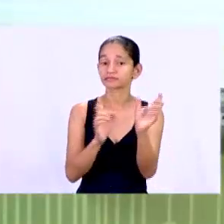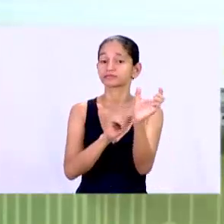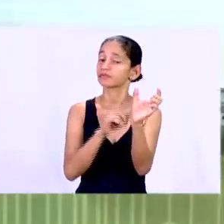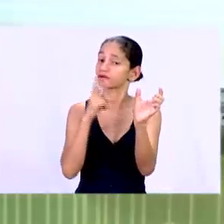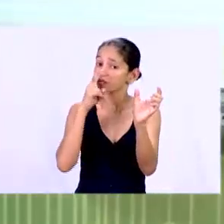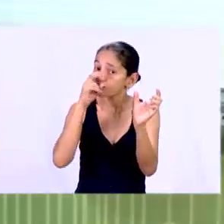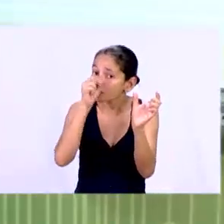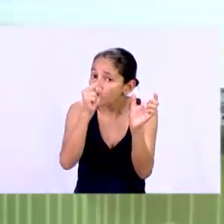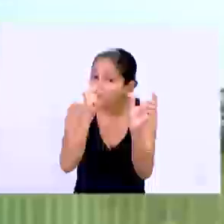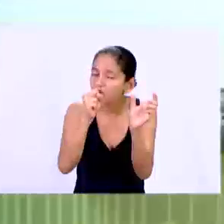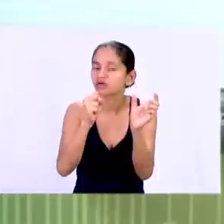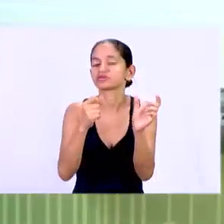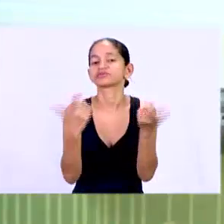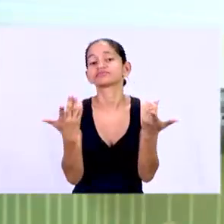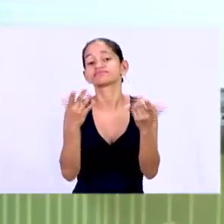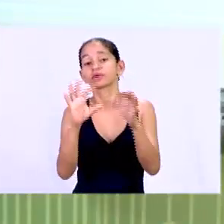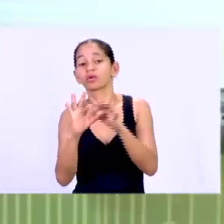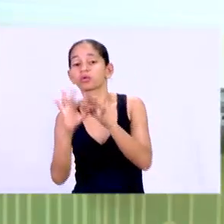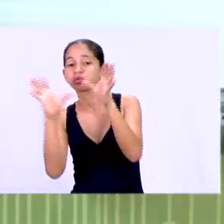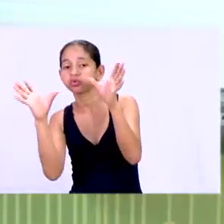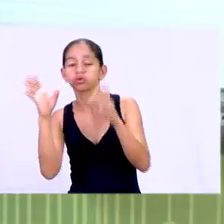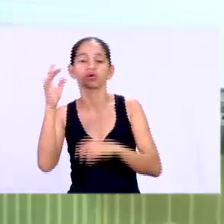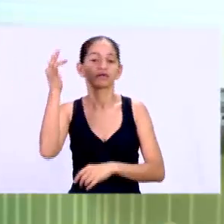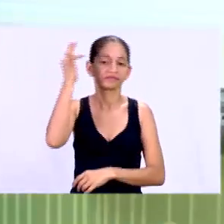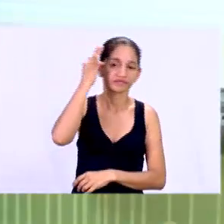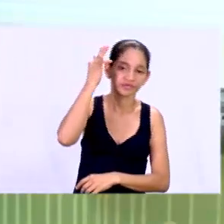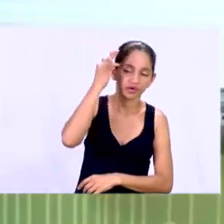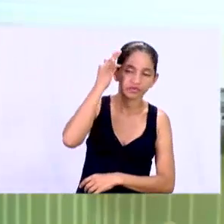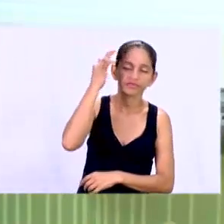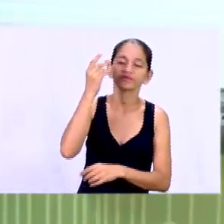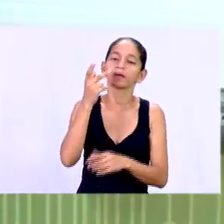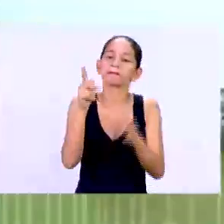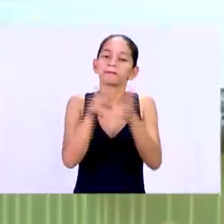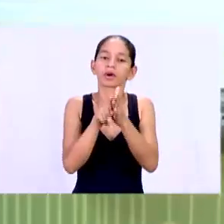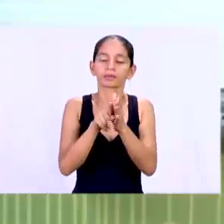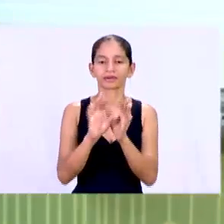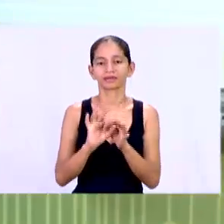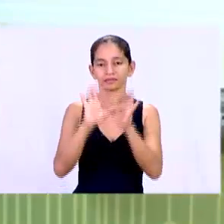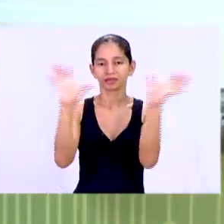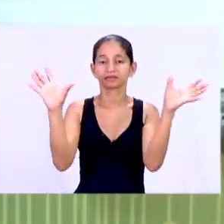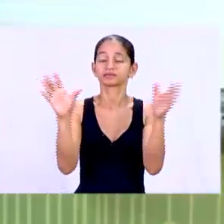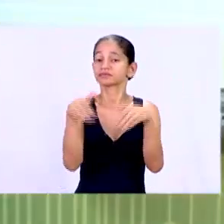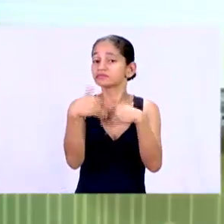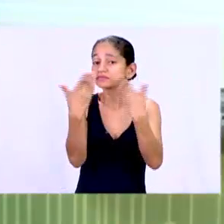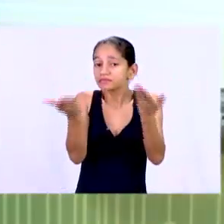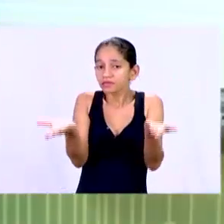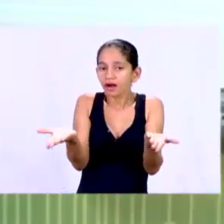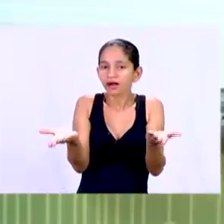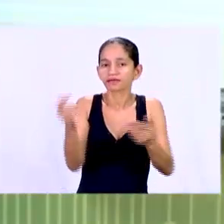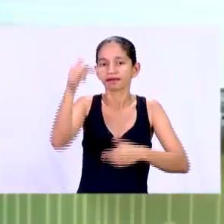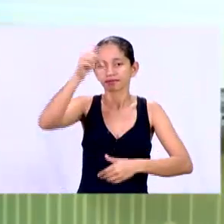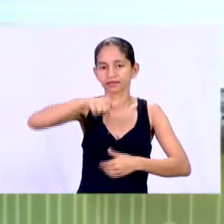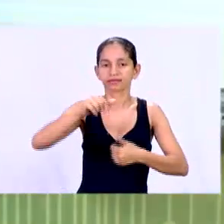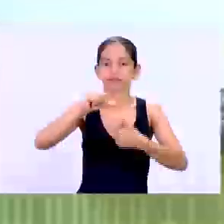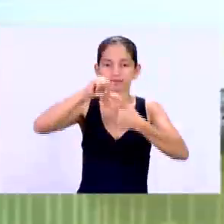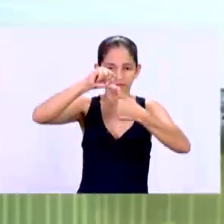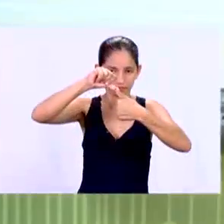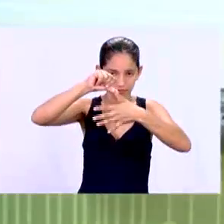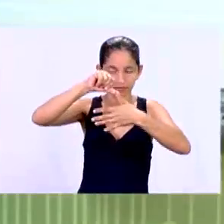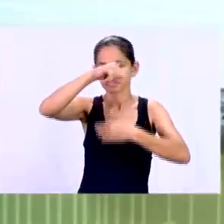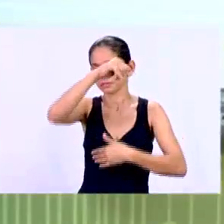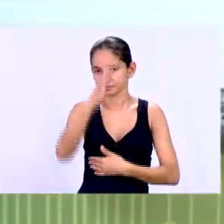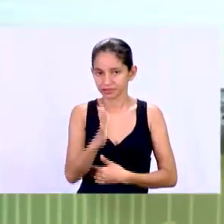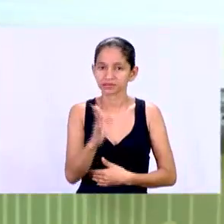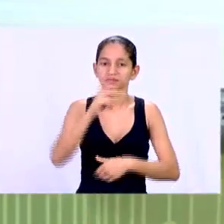ou a filosofia da libertação, né? O que é interessante para a gente aqui na América Latina está refletindo para que a